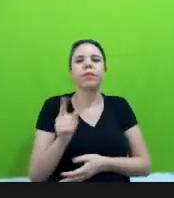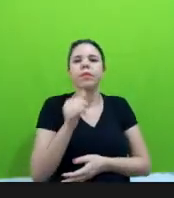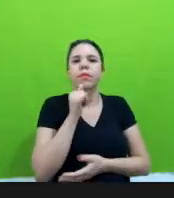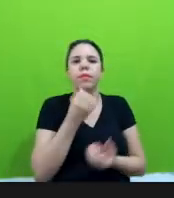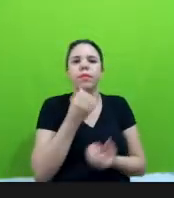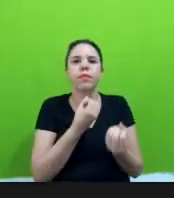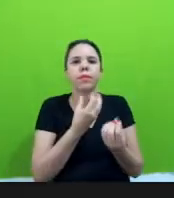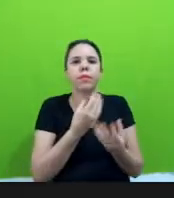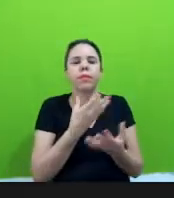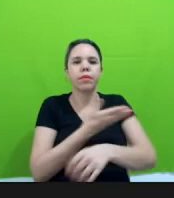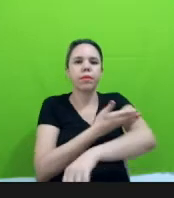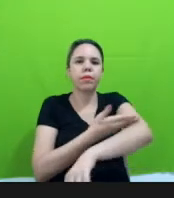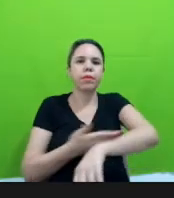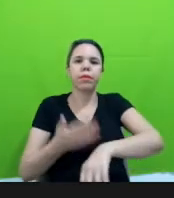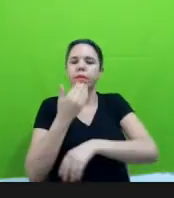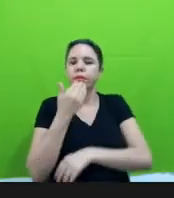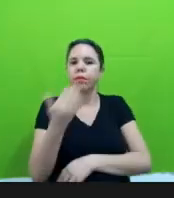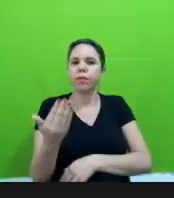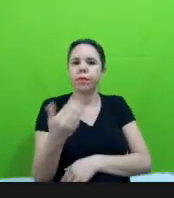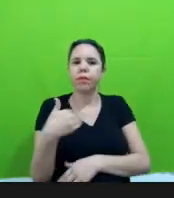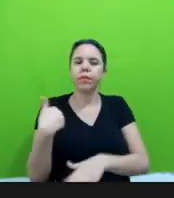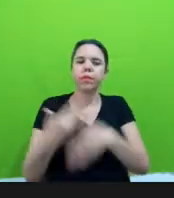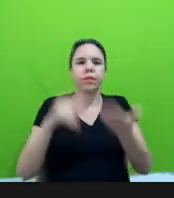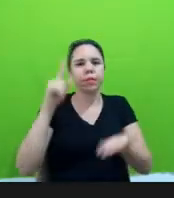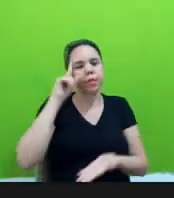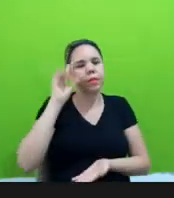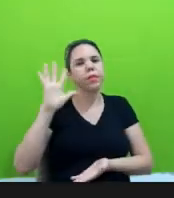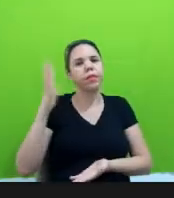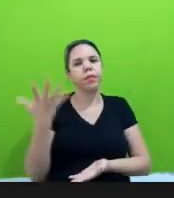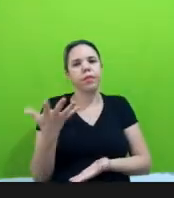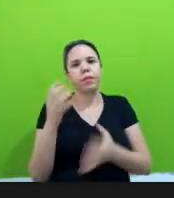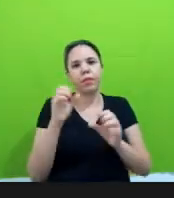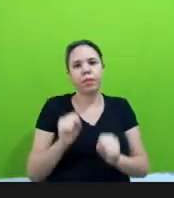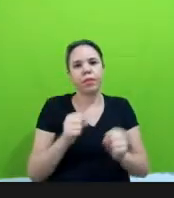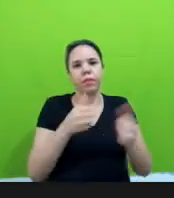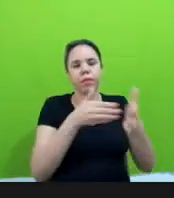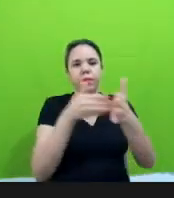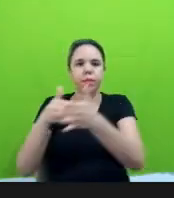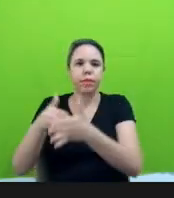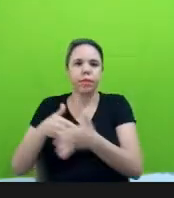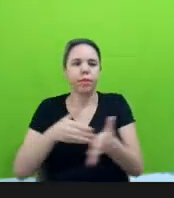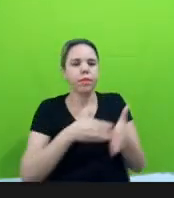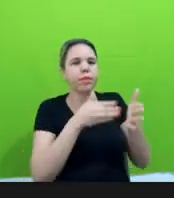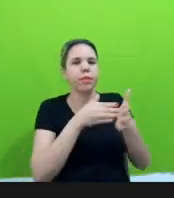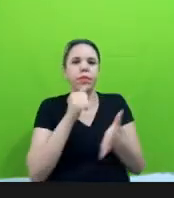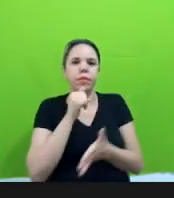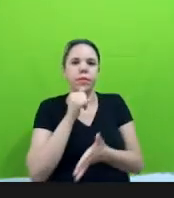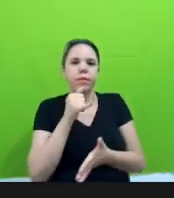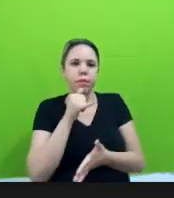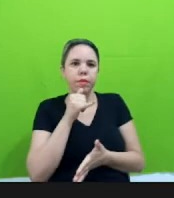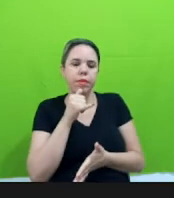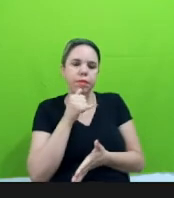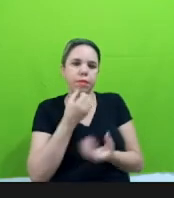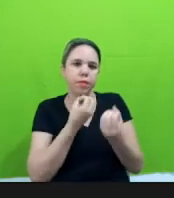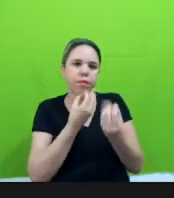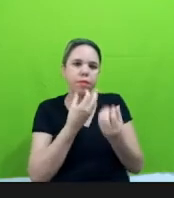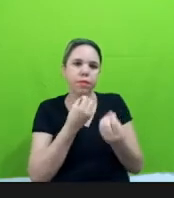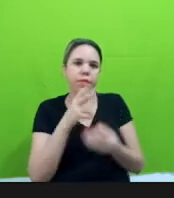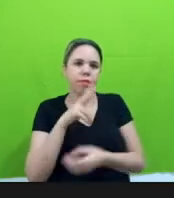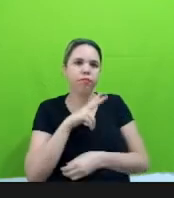costuma pedir no nosso dia a dia, ela eventualmente pode ser restrita, do ponto de vista de ser uma informação